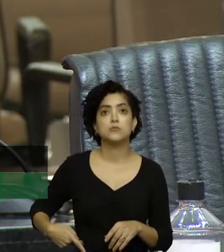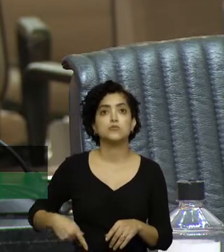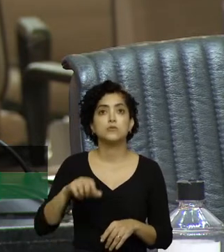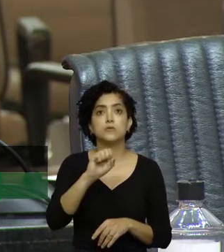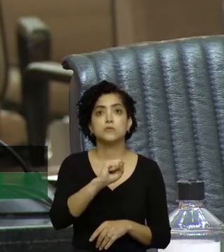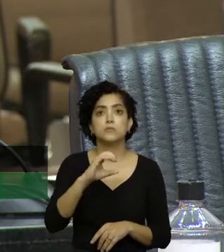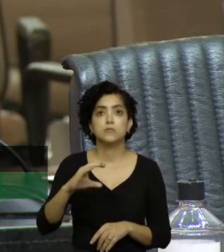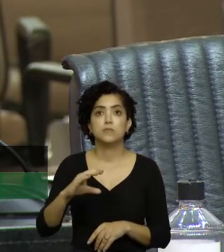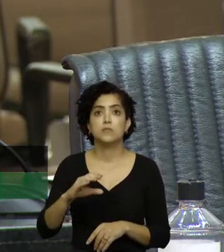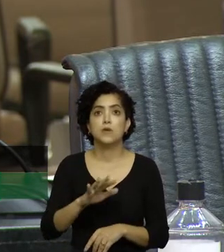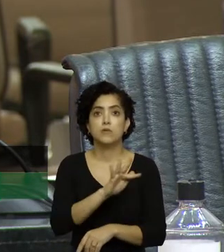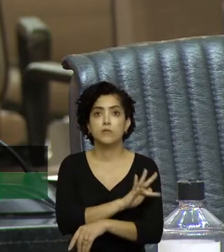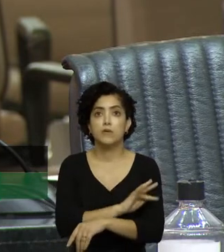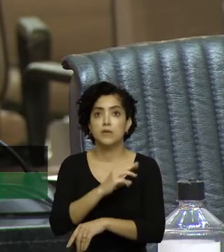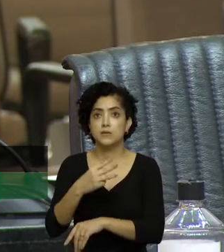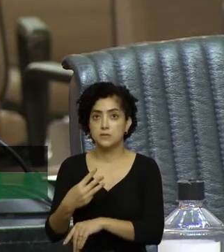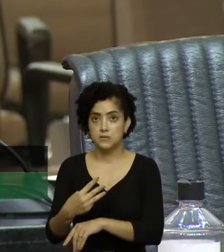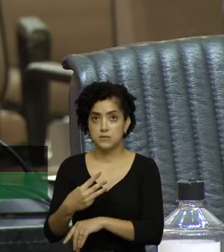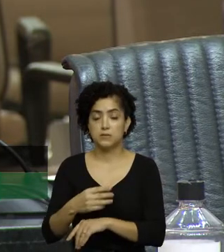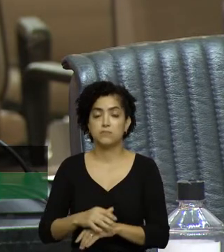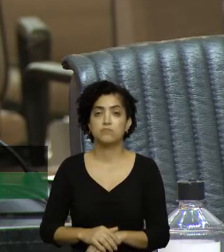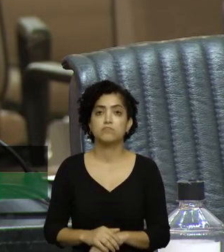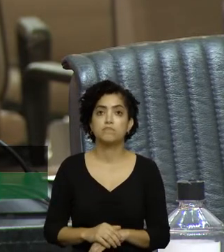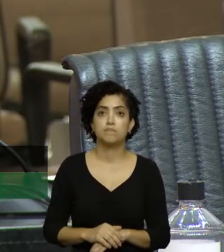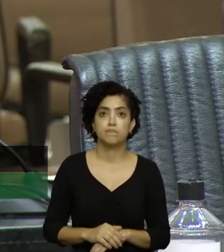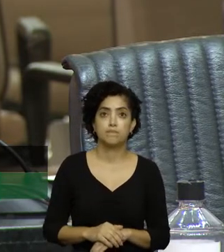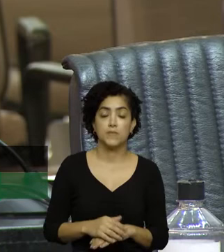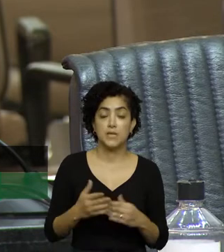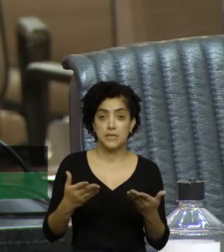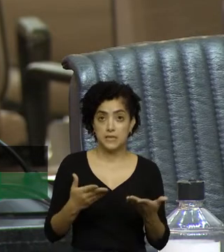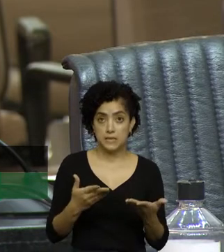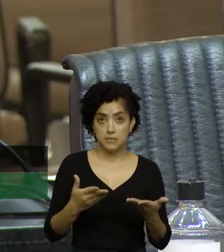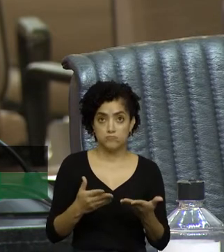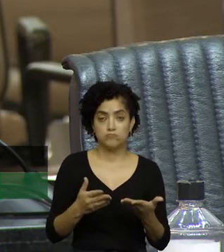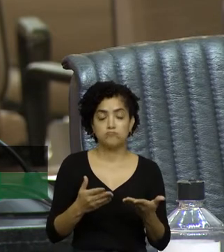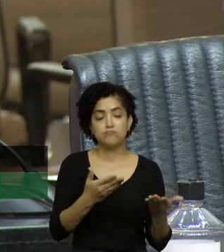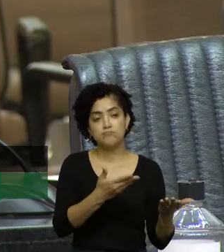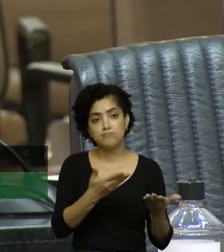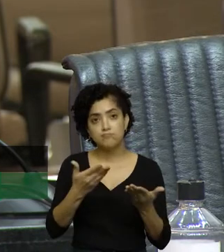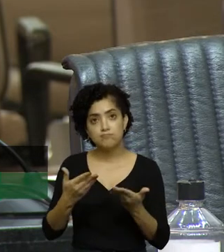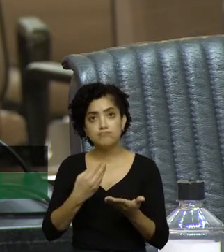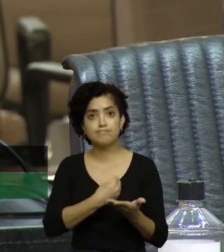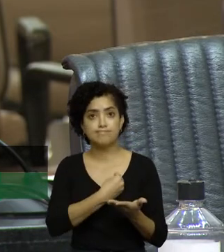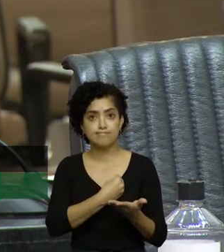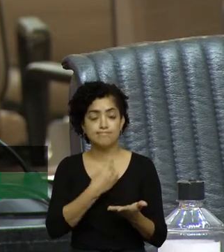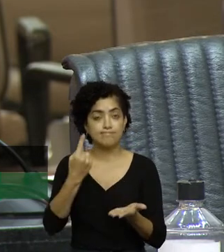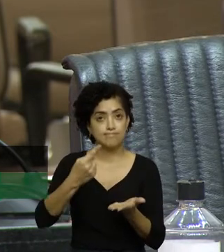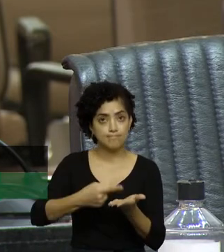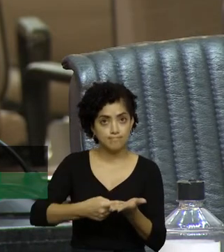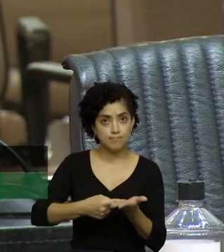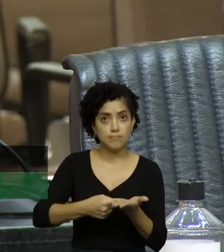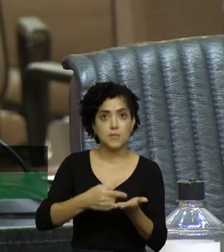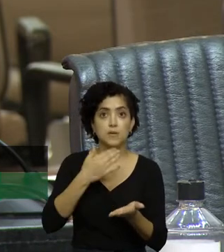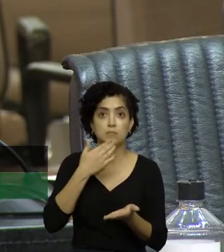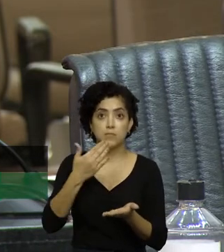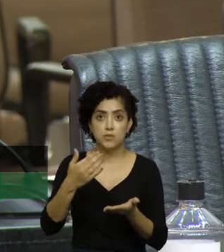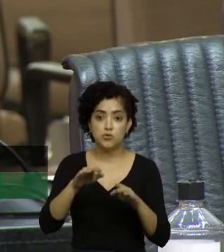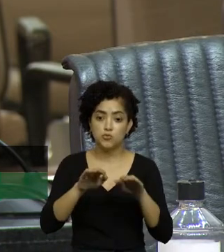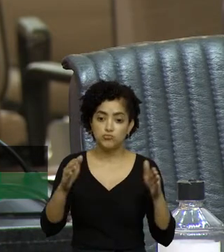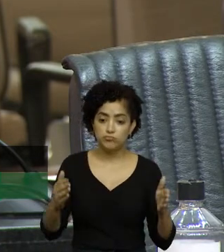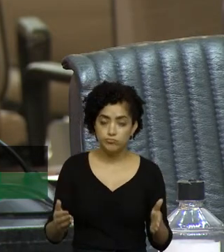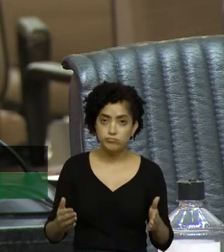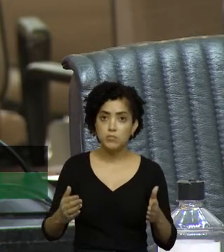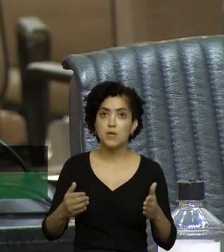Fiesc, Mário César Aguiar. Ato contínuo, o senhor presidente deu incenso aos presentes de que a sessão foi convocada por solicitação da mesa aprovada por